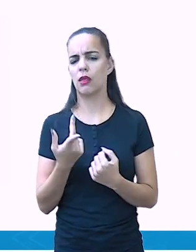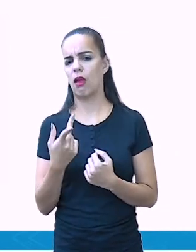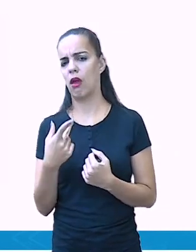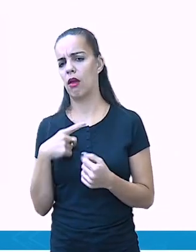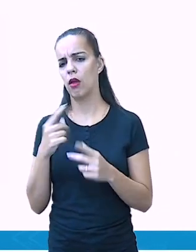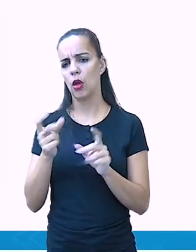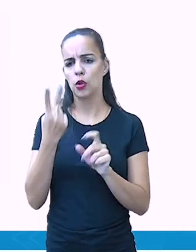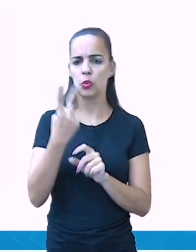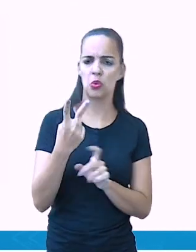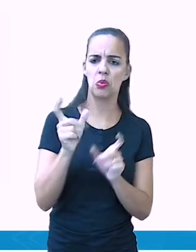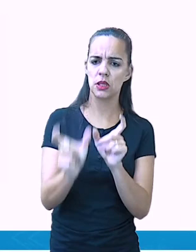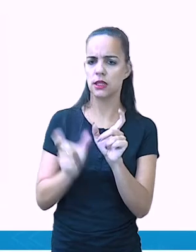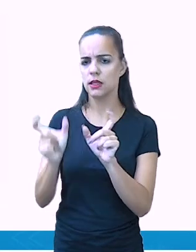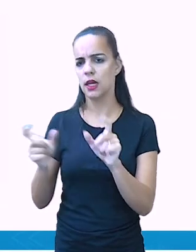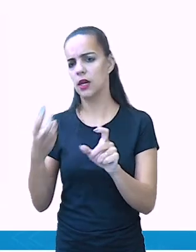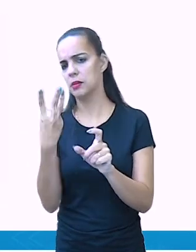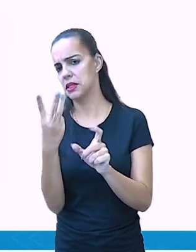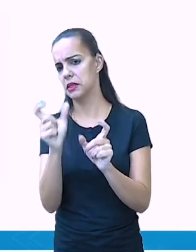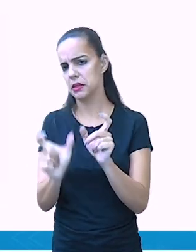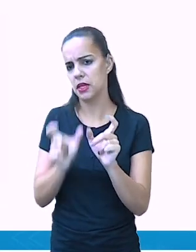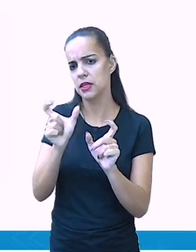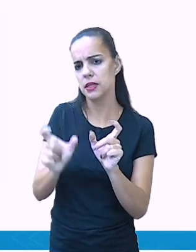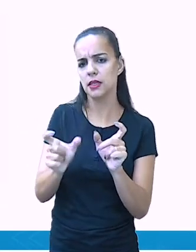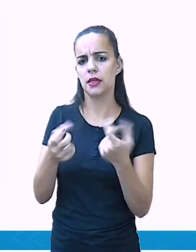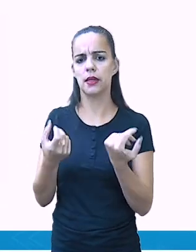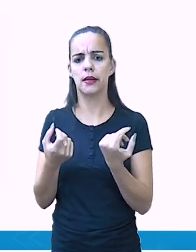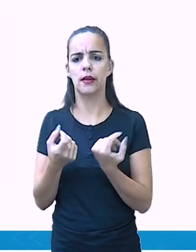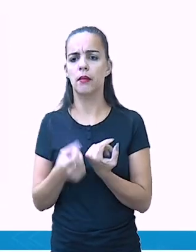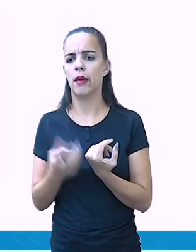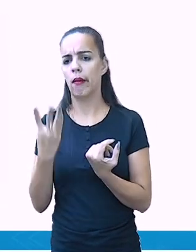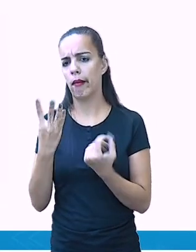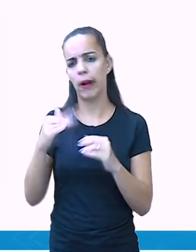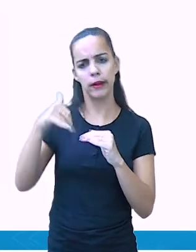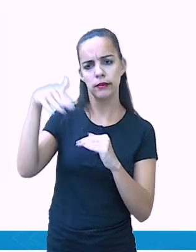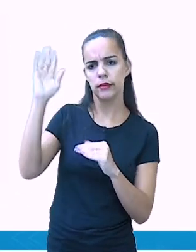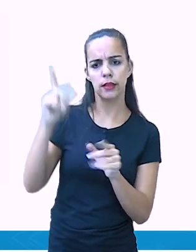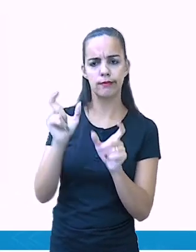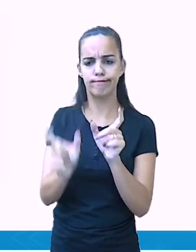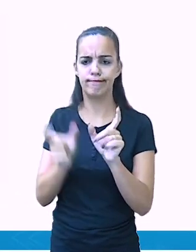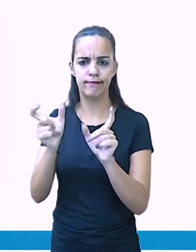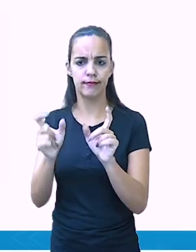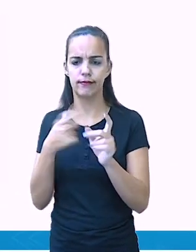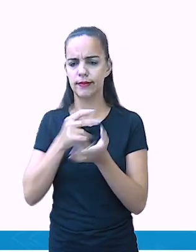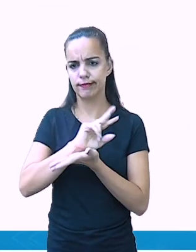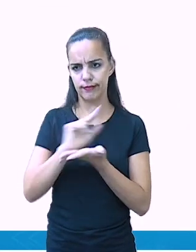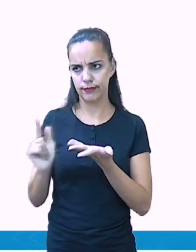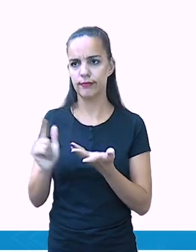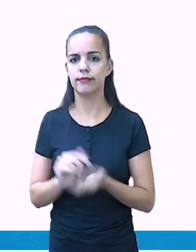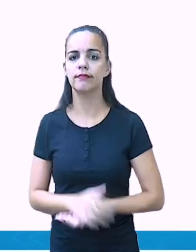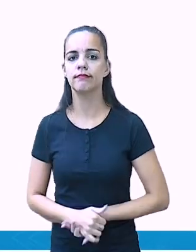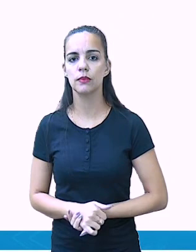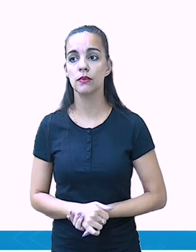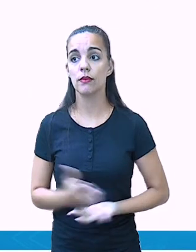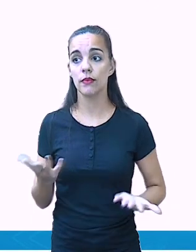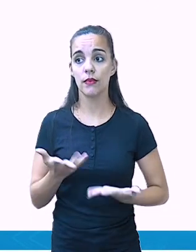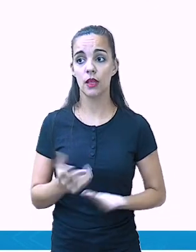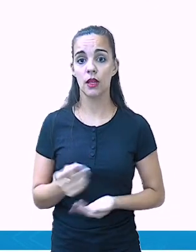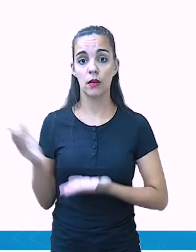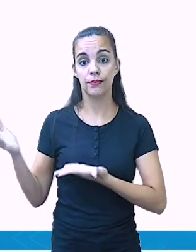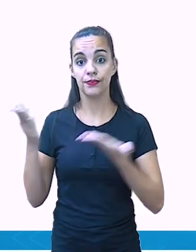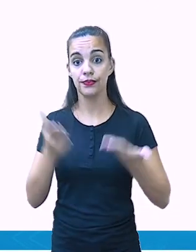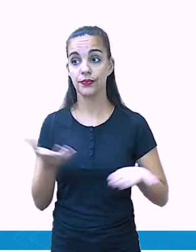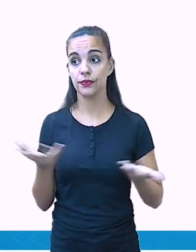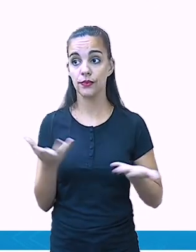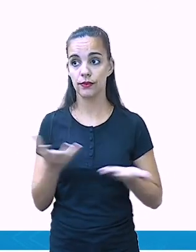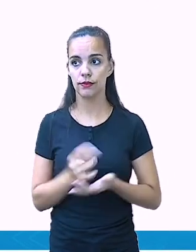polissílabas e monossílabas. Não existe só 1, 2, 3, são várias palavras, tudo bem? E aí eu trouxe aqui,